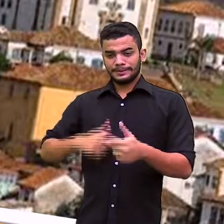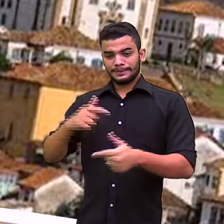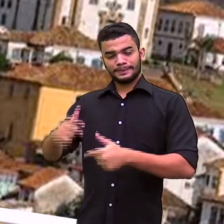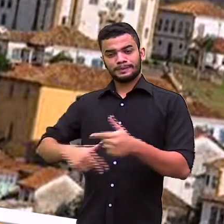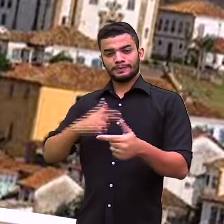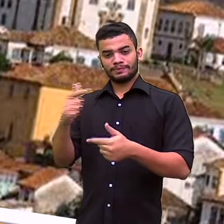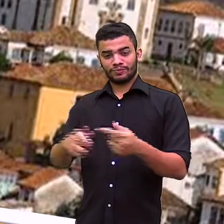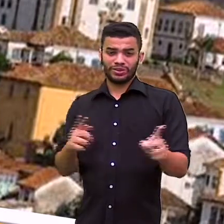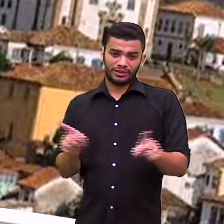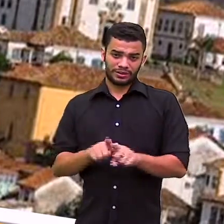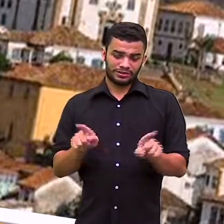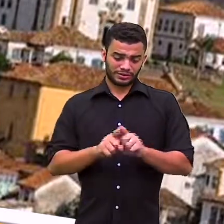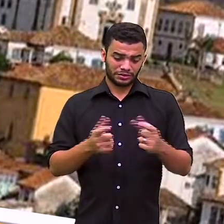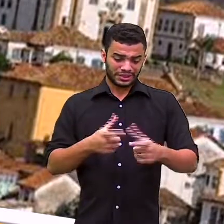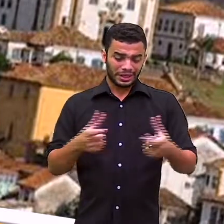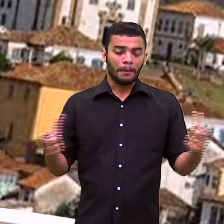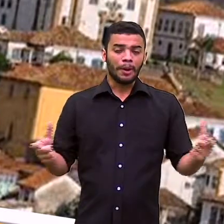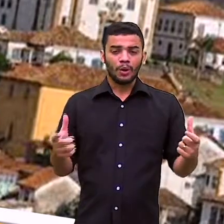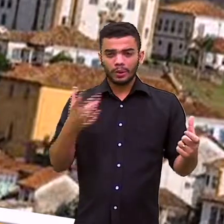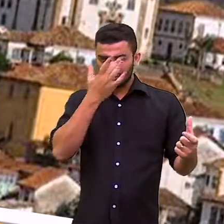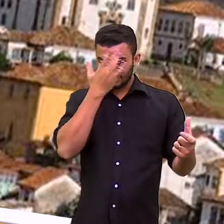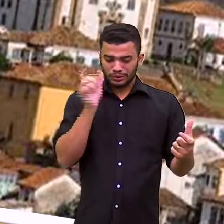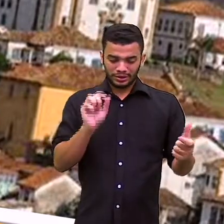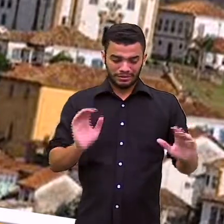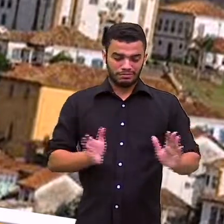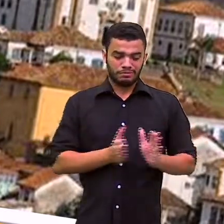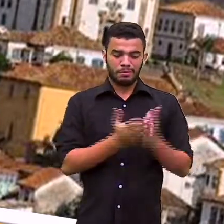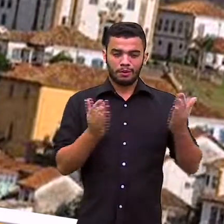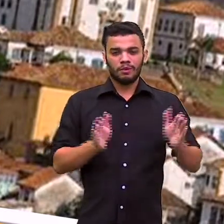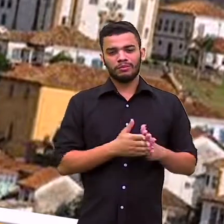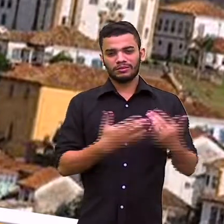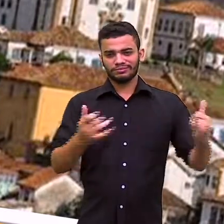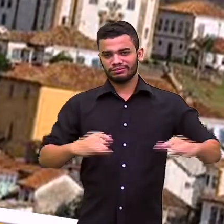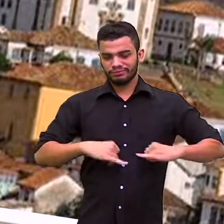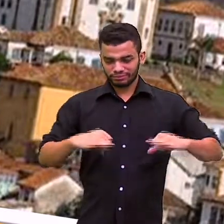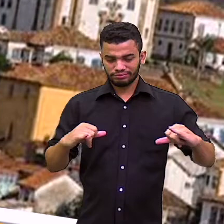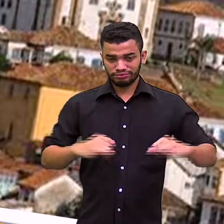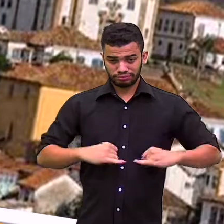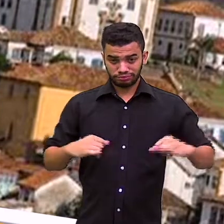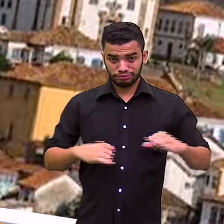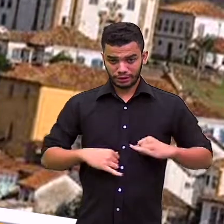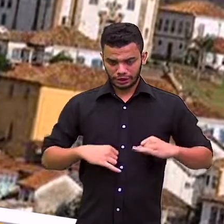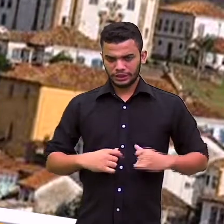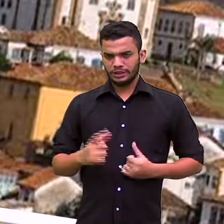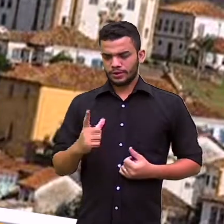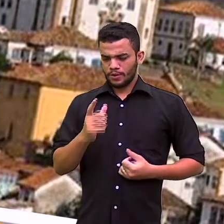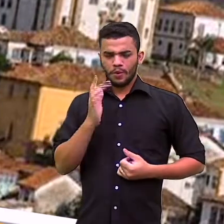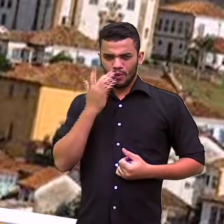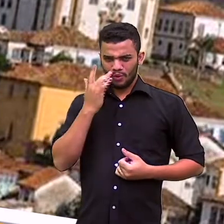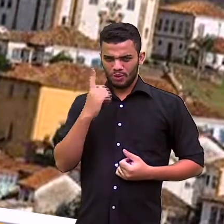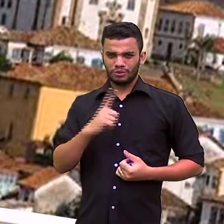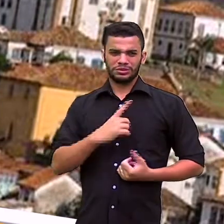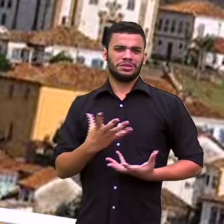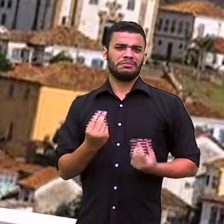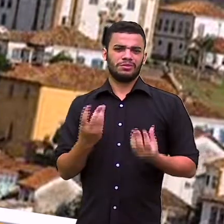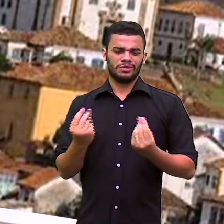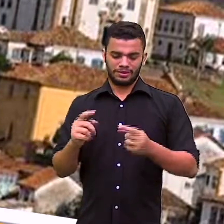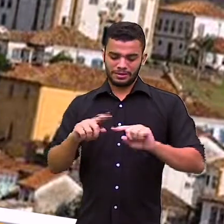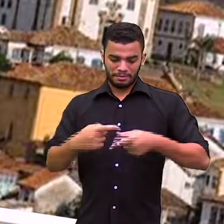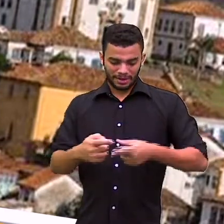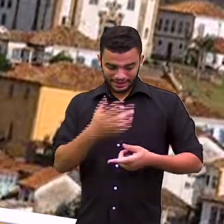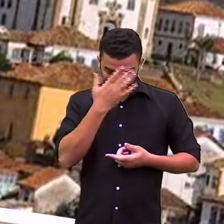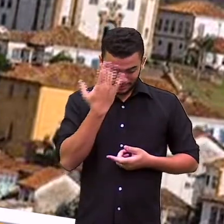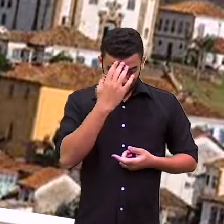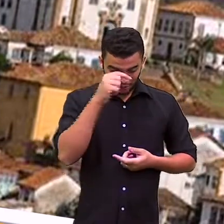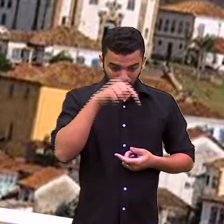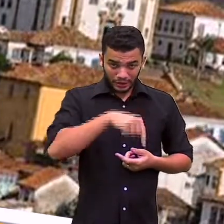a maior parte desta população. Apesar de uma abundância de ouro, poucos habitantes das cidades